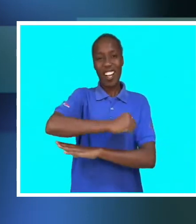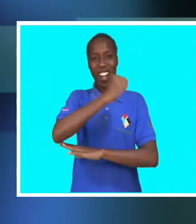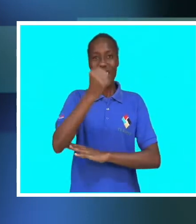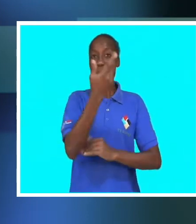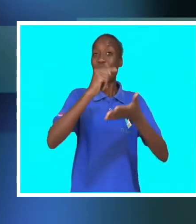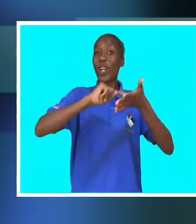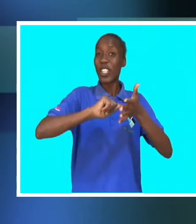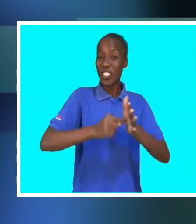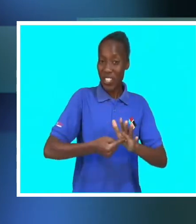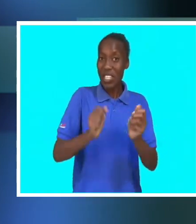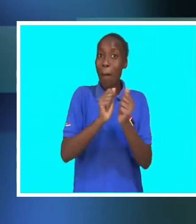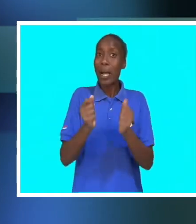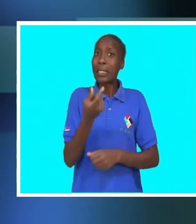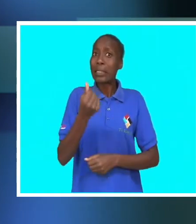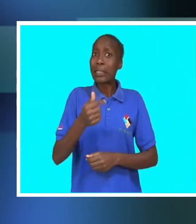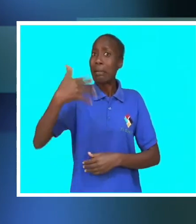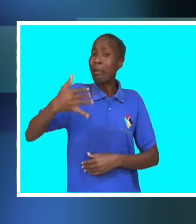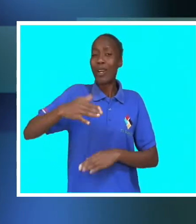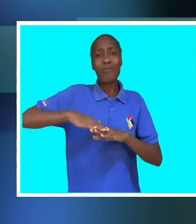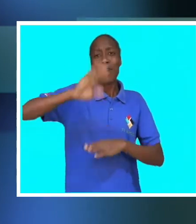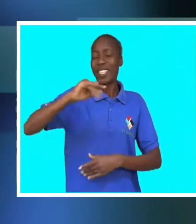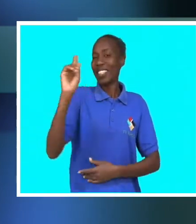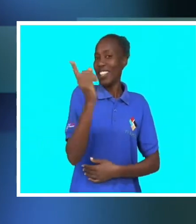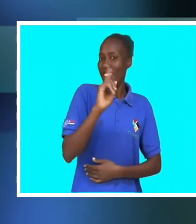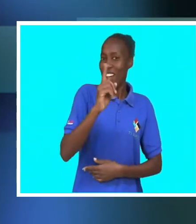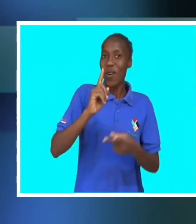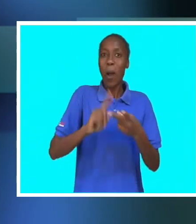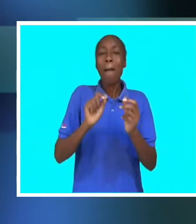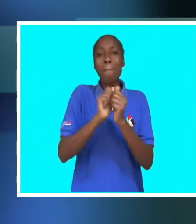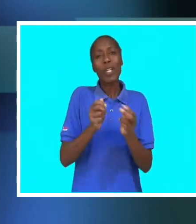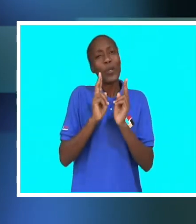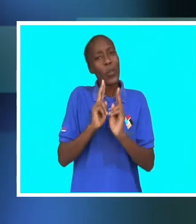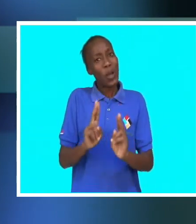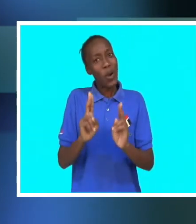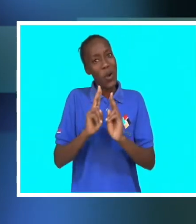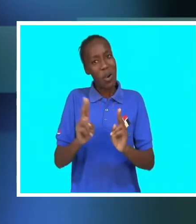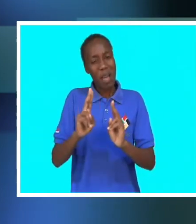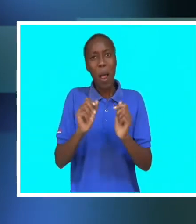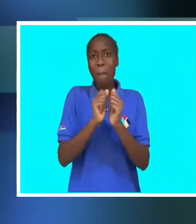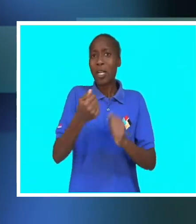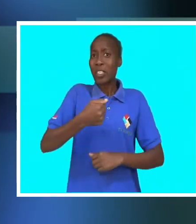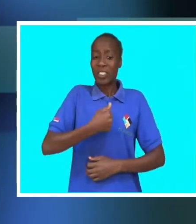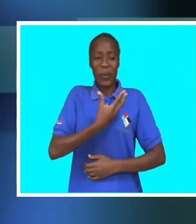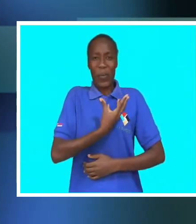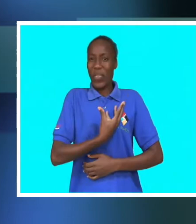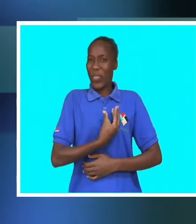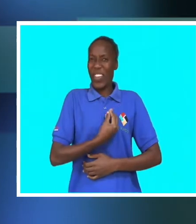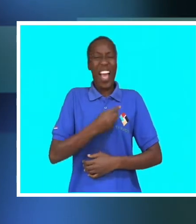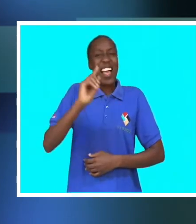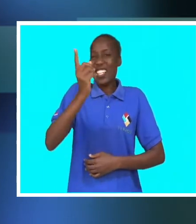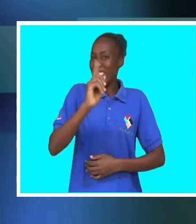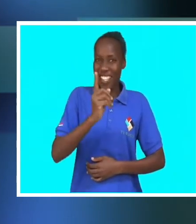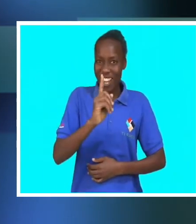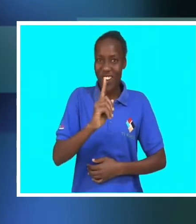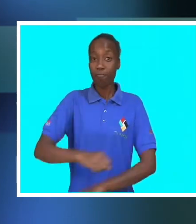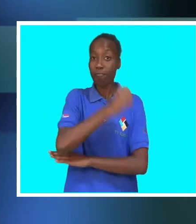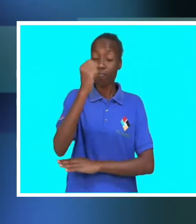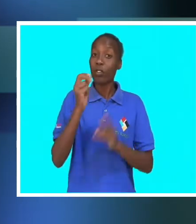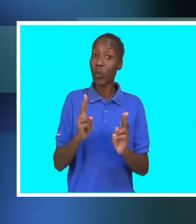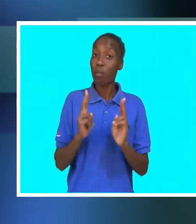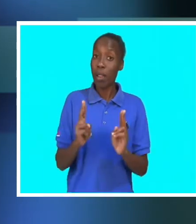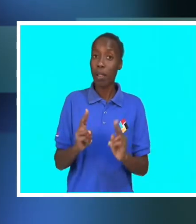Já ganhei muitas vezes, mas não prêmios altos, mas o suficiente para não me considerar a perder.